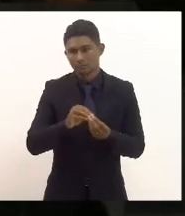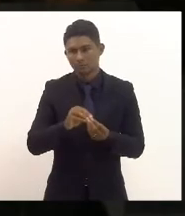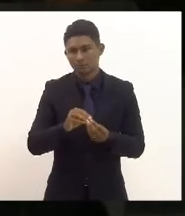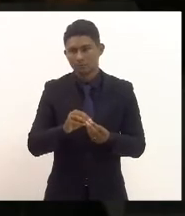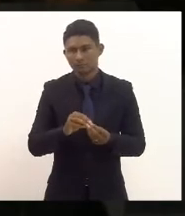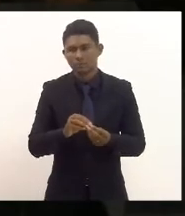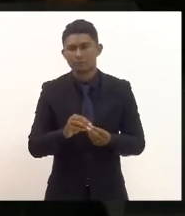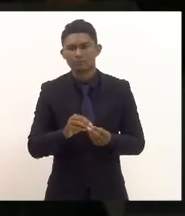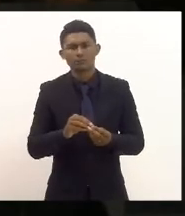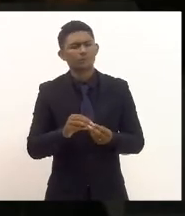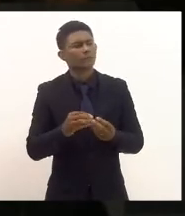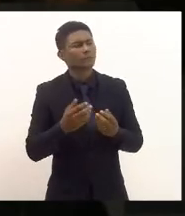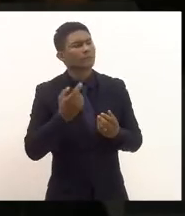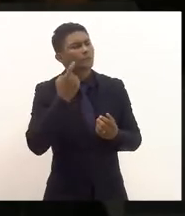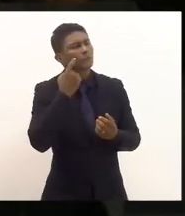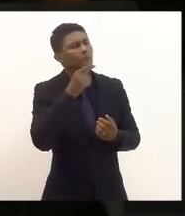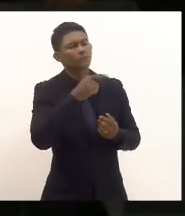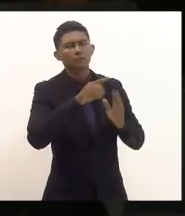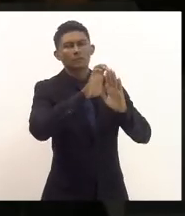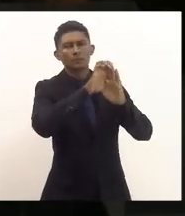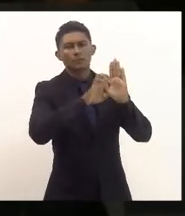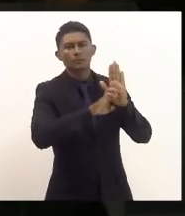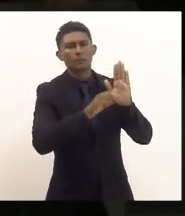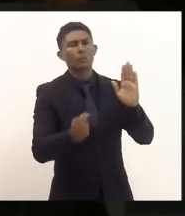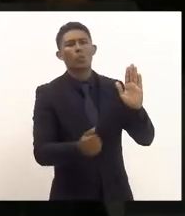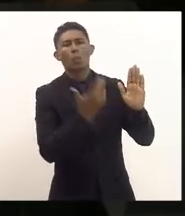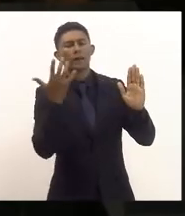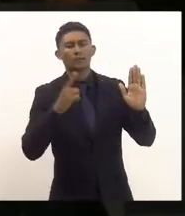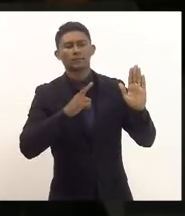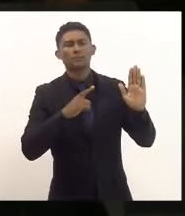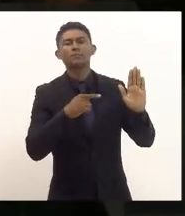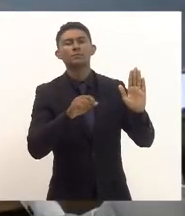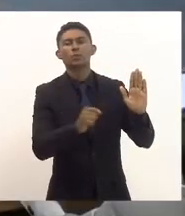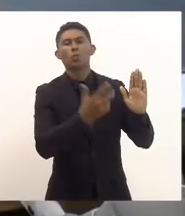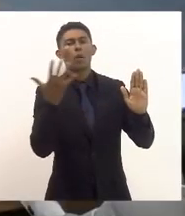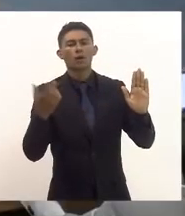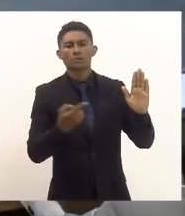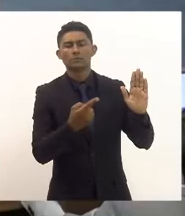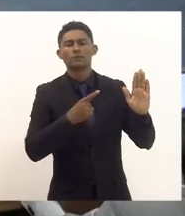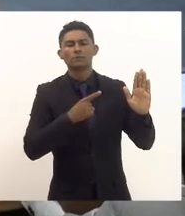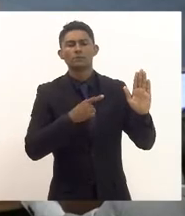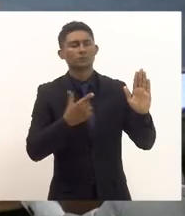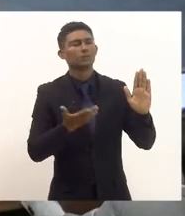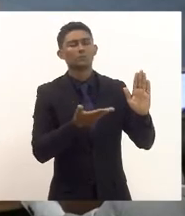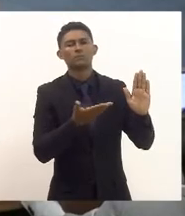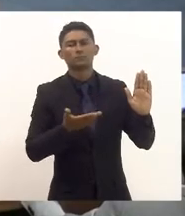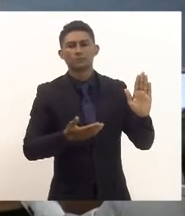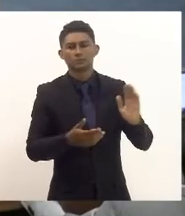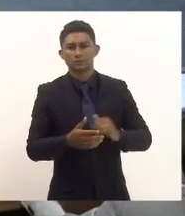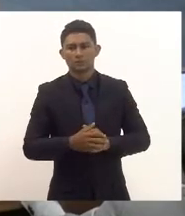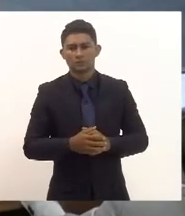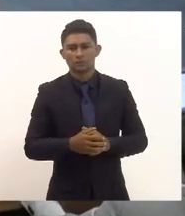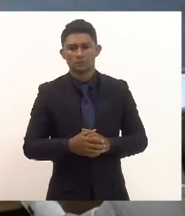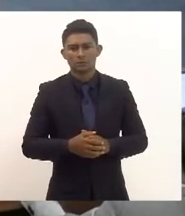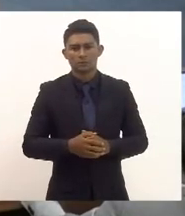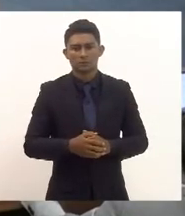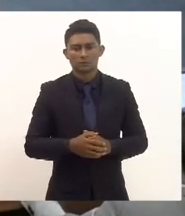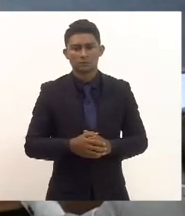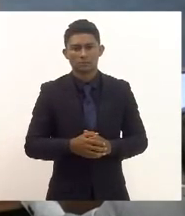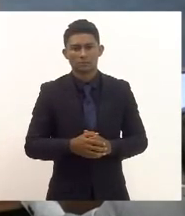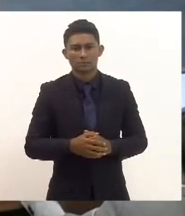que a sua Pode informar quantas emendas teve seu presente e quantas emendas teve a defensoria